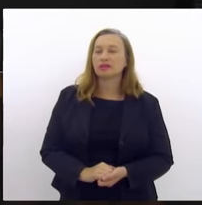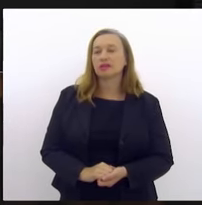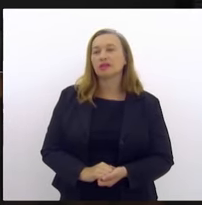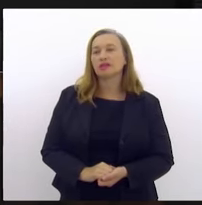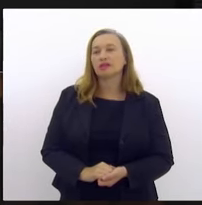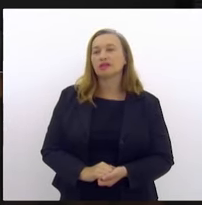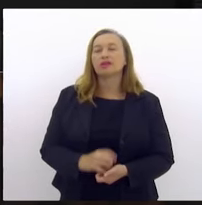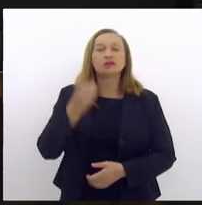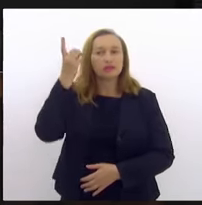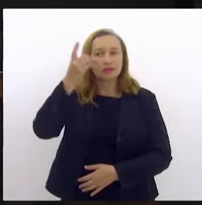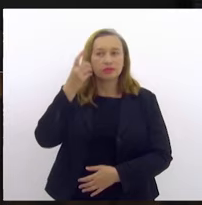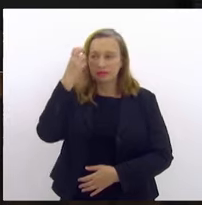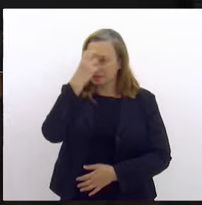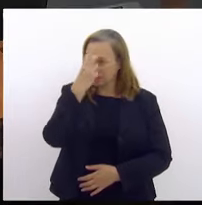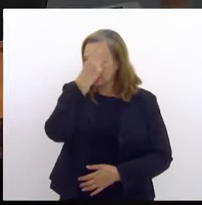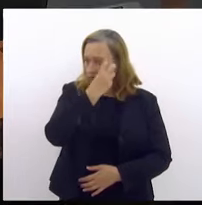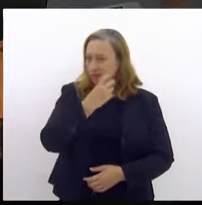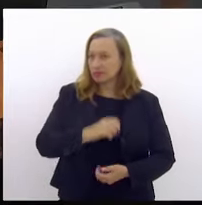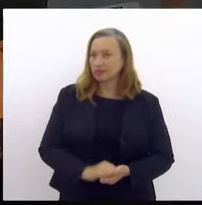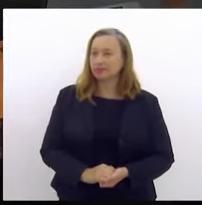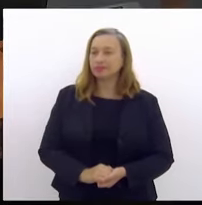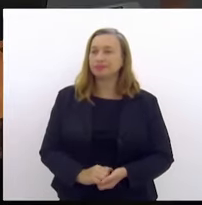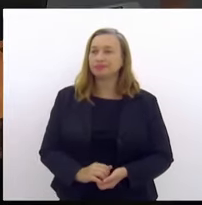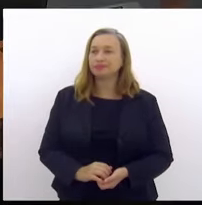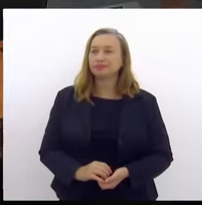Deputada Verônica Lima.